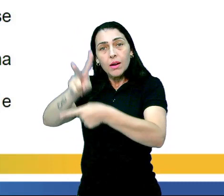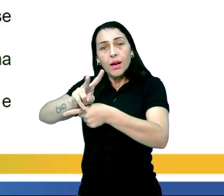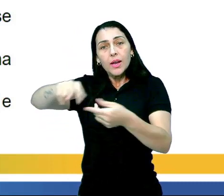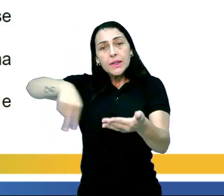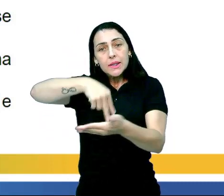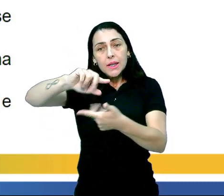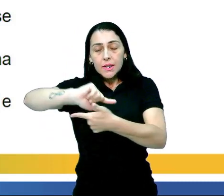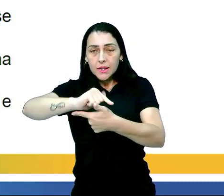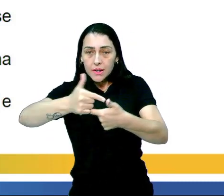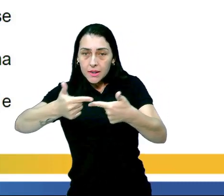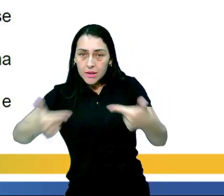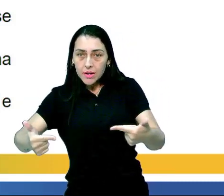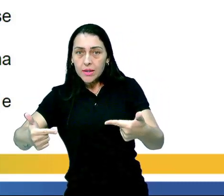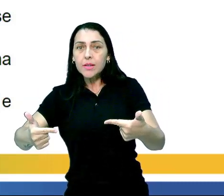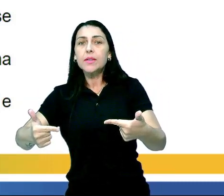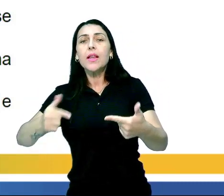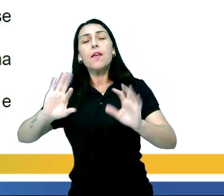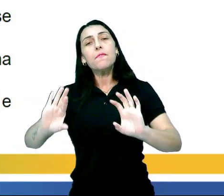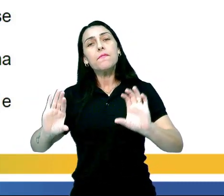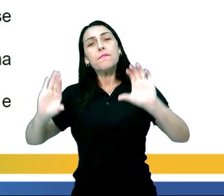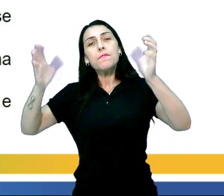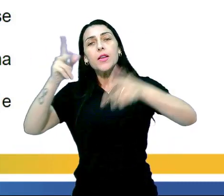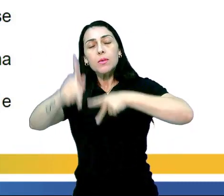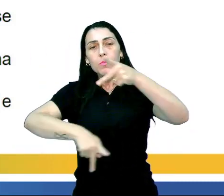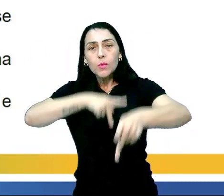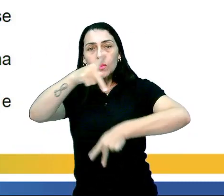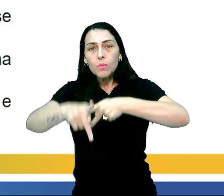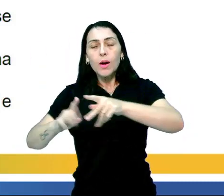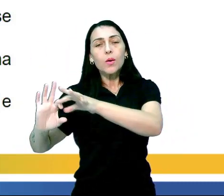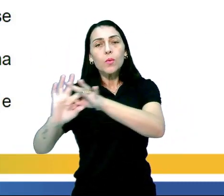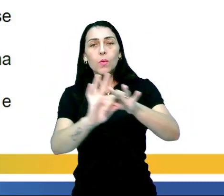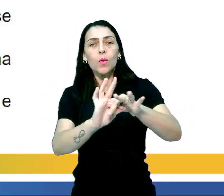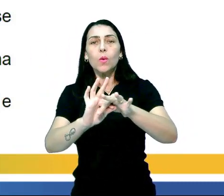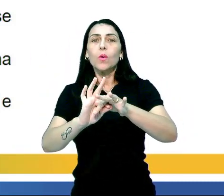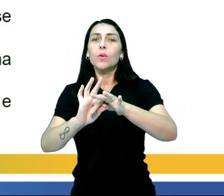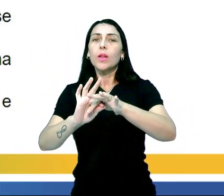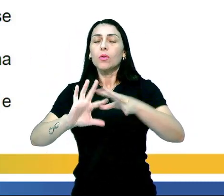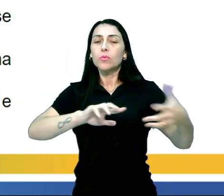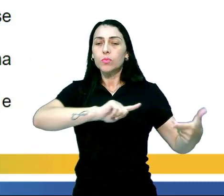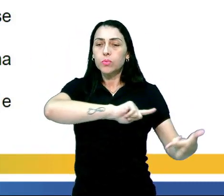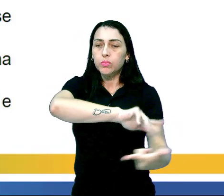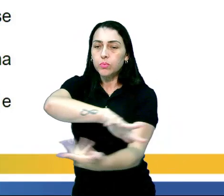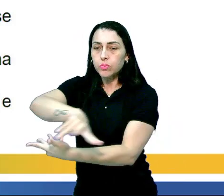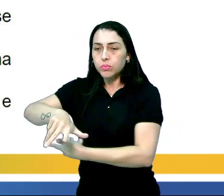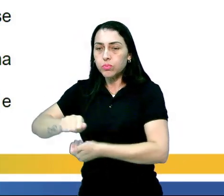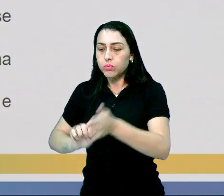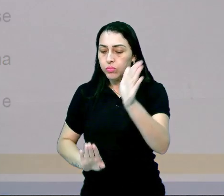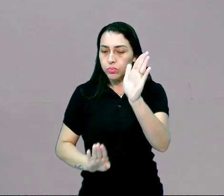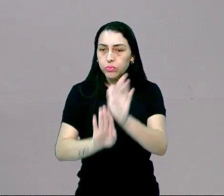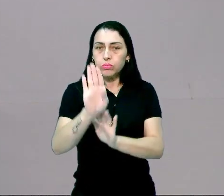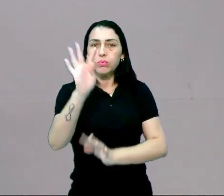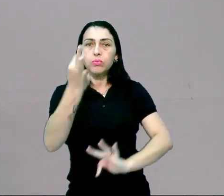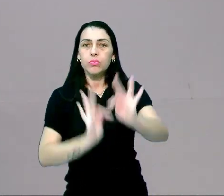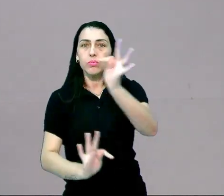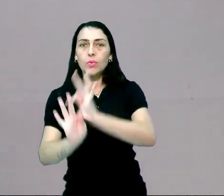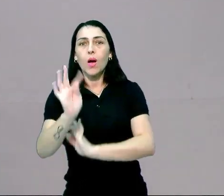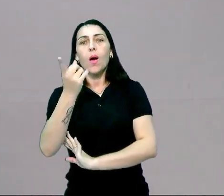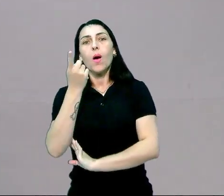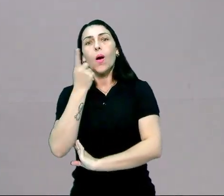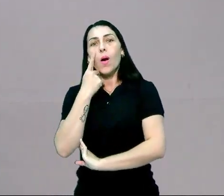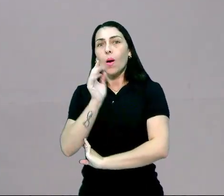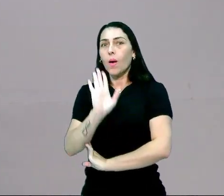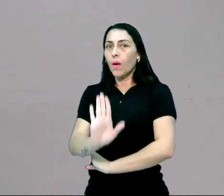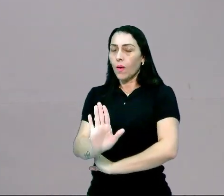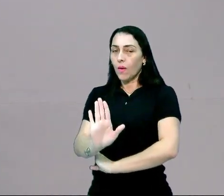danças tradicionais e festas populares em um contexto de crescente globalização e avanço tecnológico? Olha aqui,